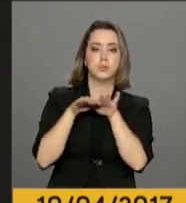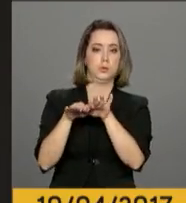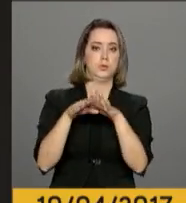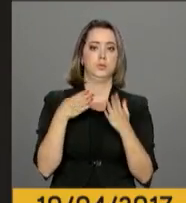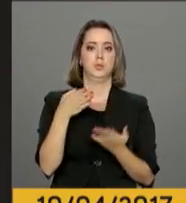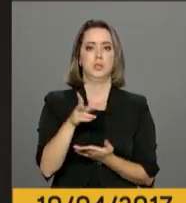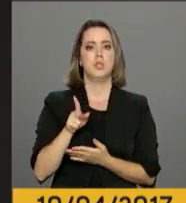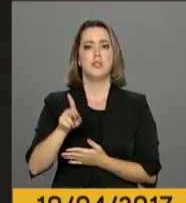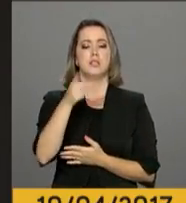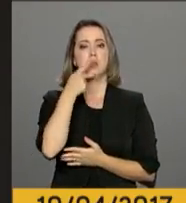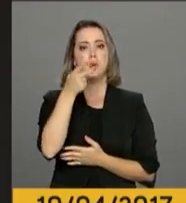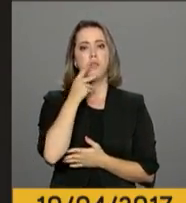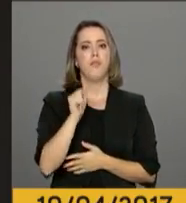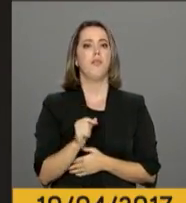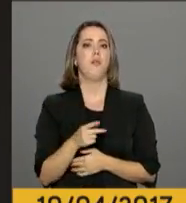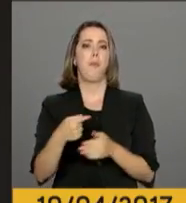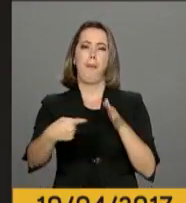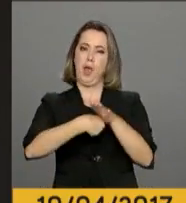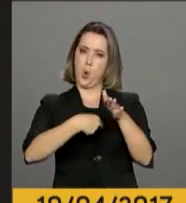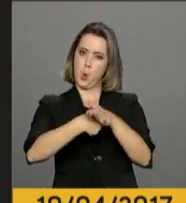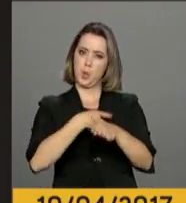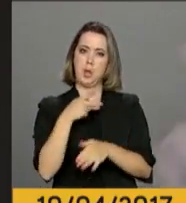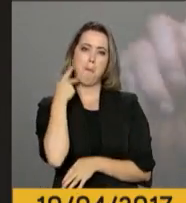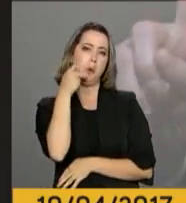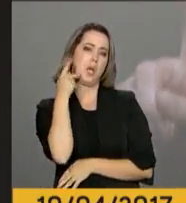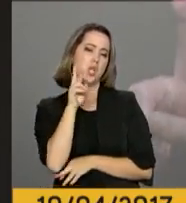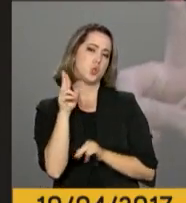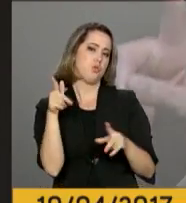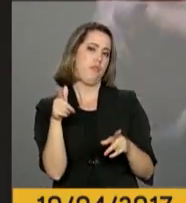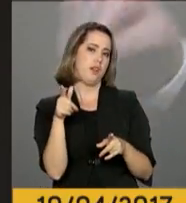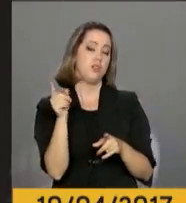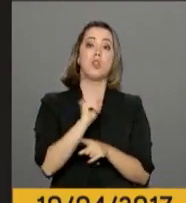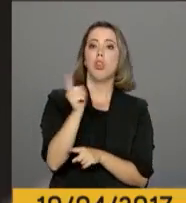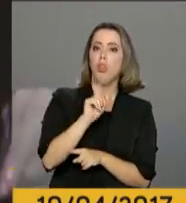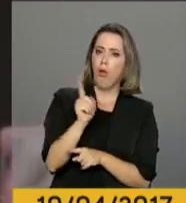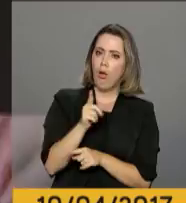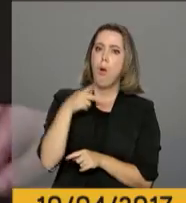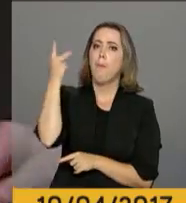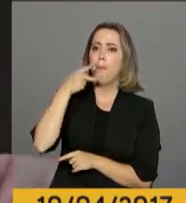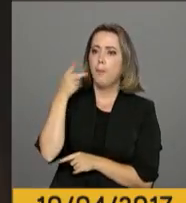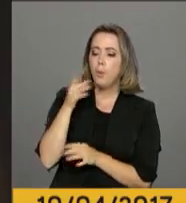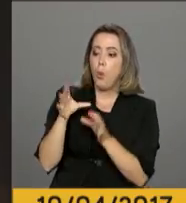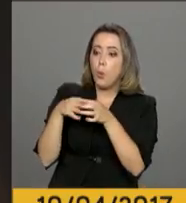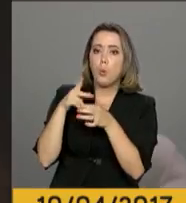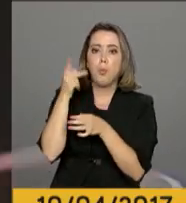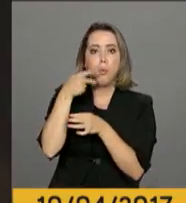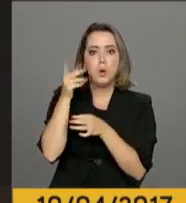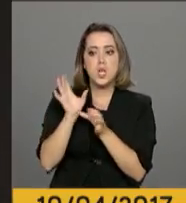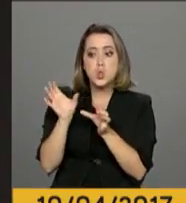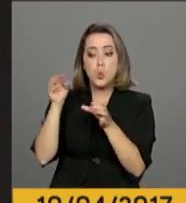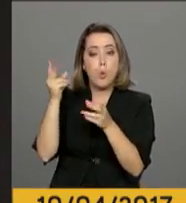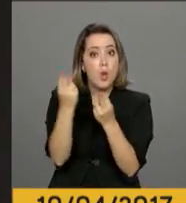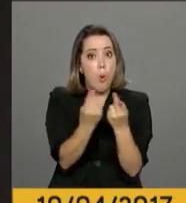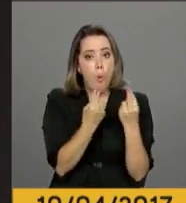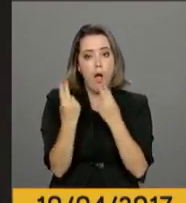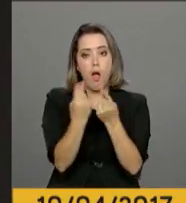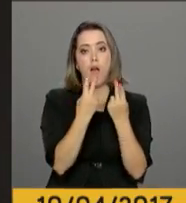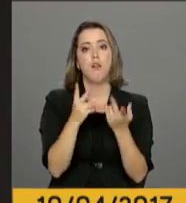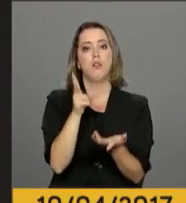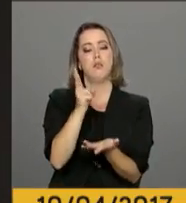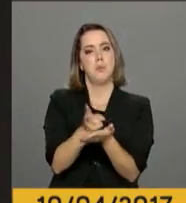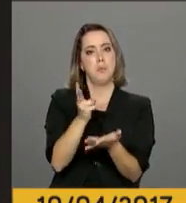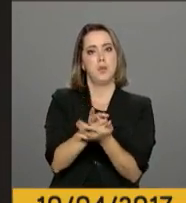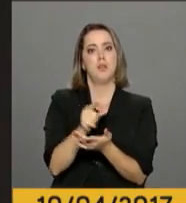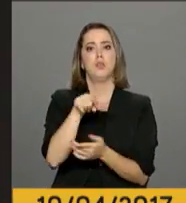me pergunto, mas político não vai ter uma coisa diferente? Não vai ter, não. Os políticos se aposentarão como se aposentam os membros